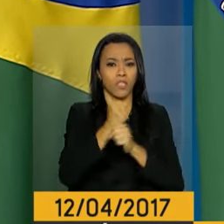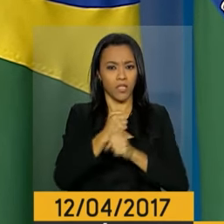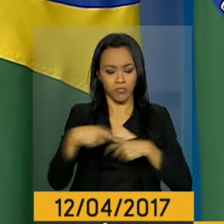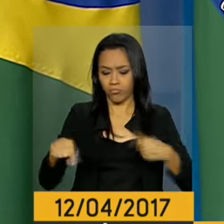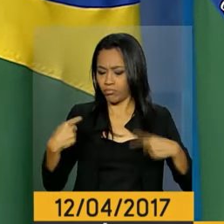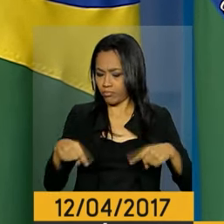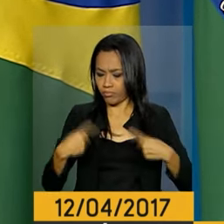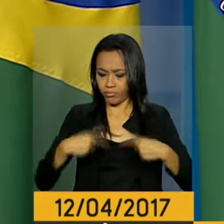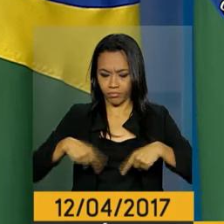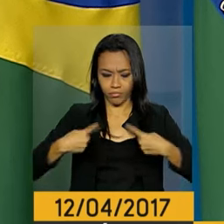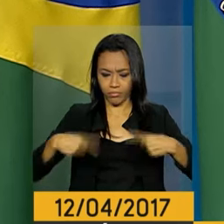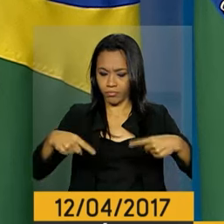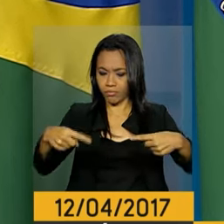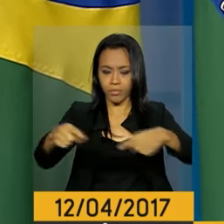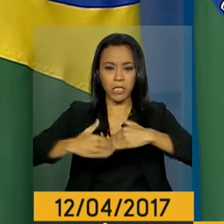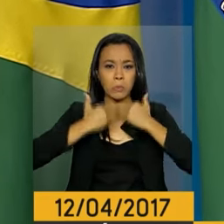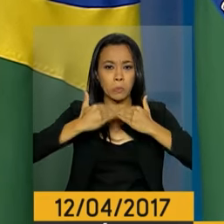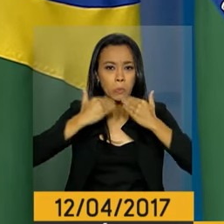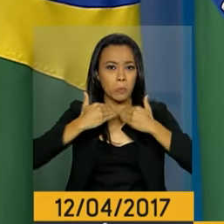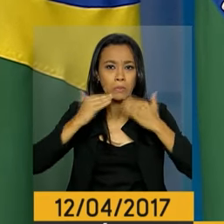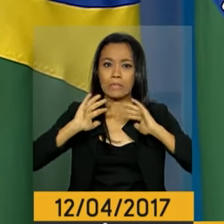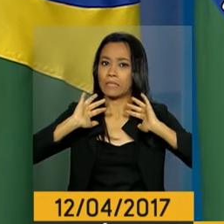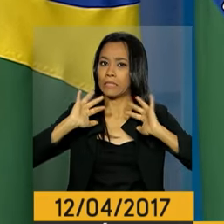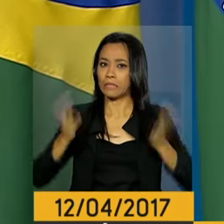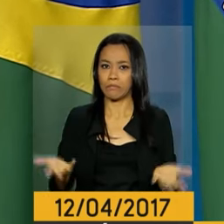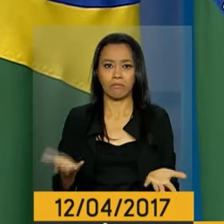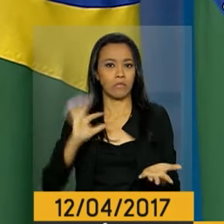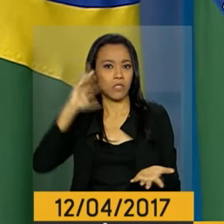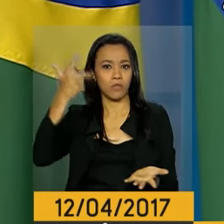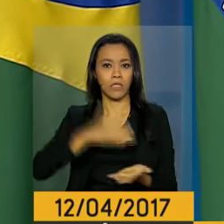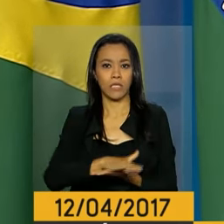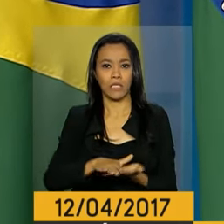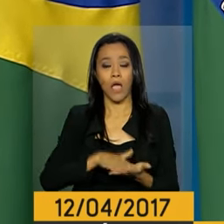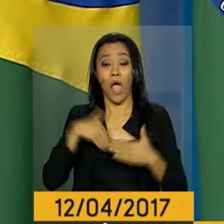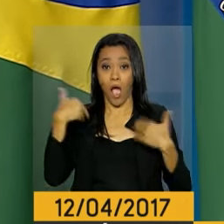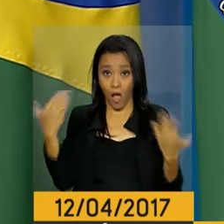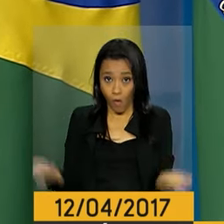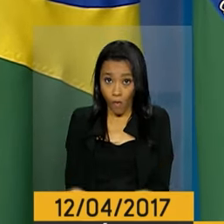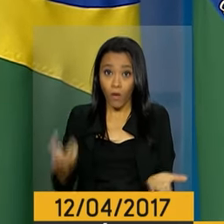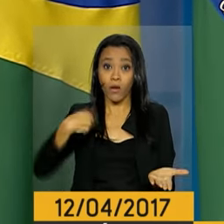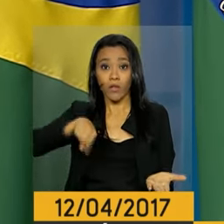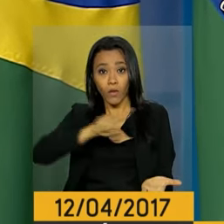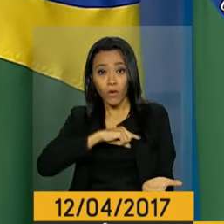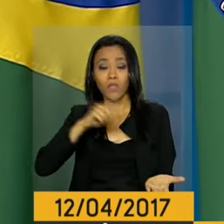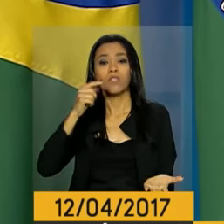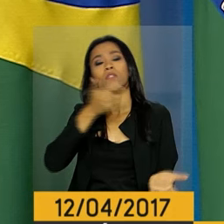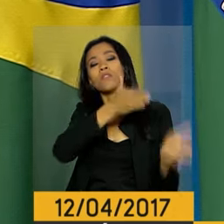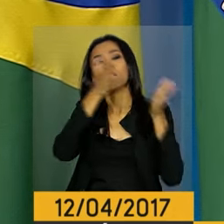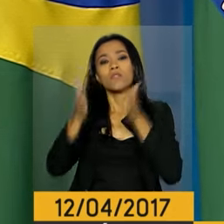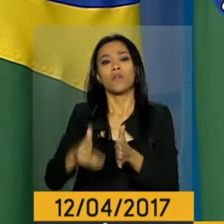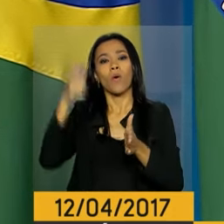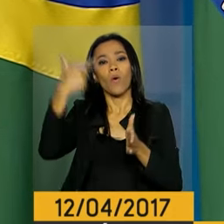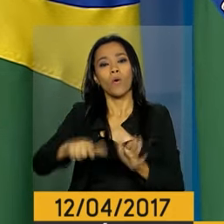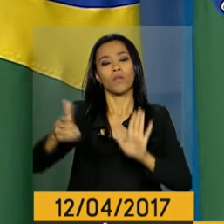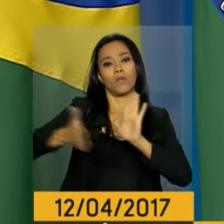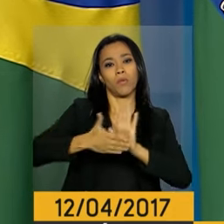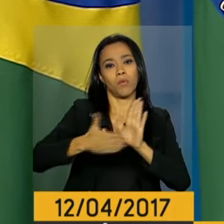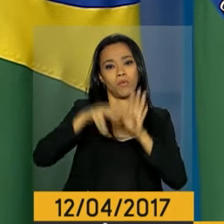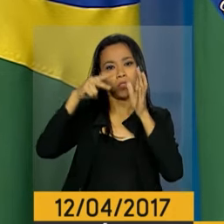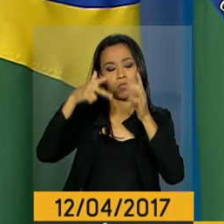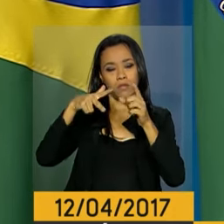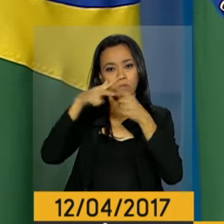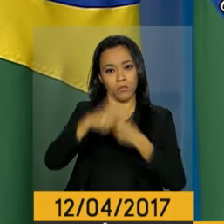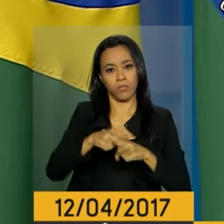não é agora estamos cuidando da modernização da legislação trabalhista que é mais uma